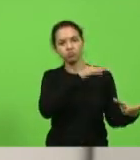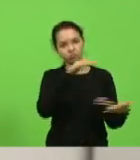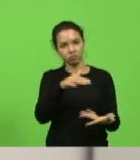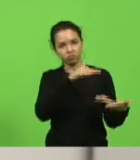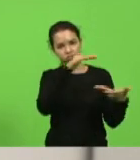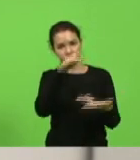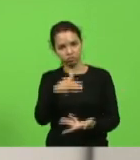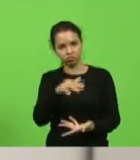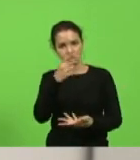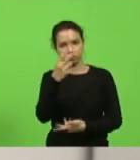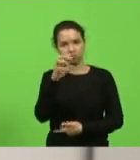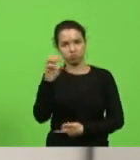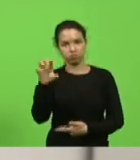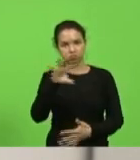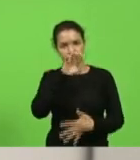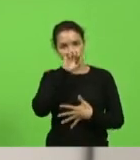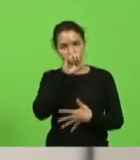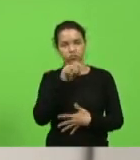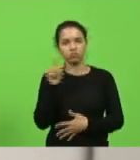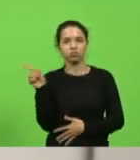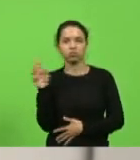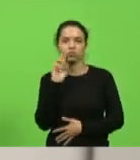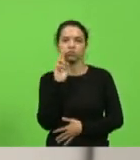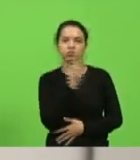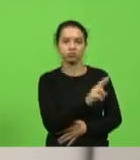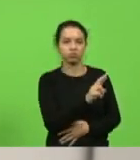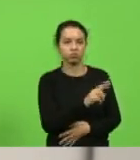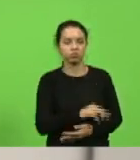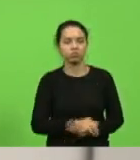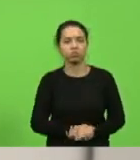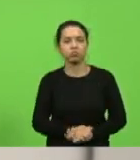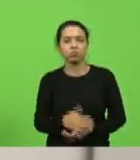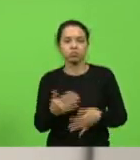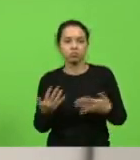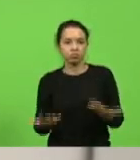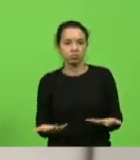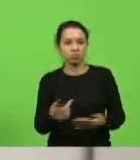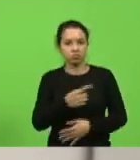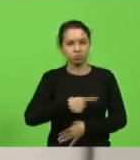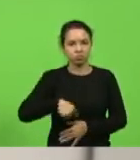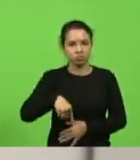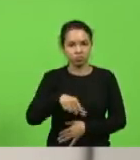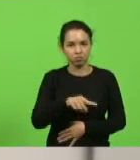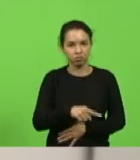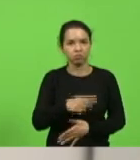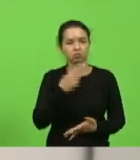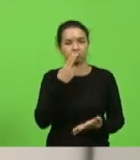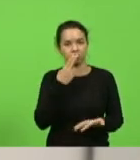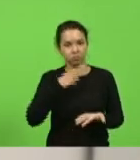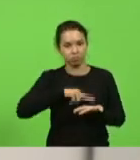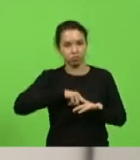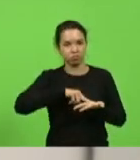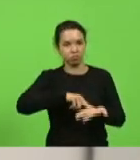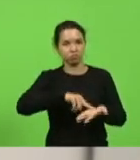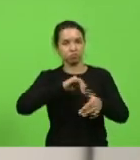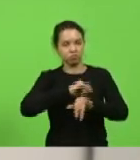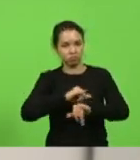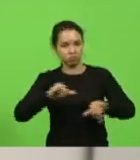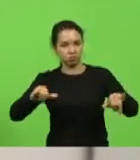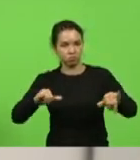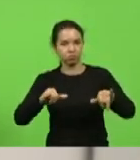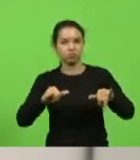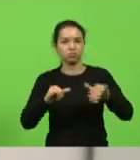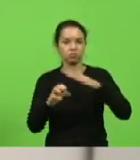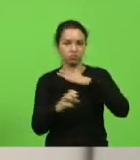pulmonares, disse o secretário de Saúde: bom, nós fizemos uma notificação à empresa.